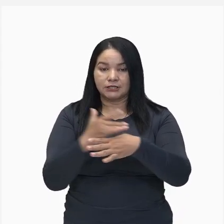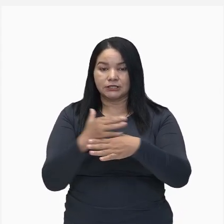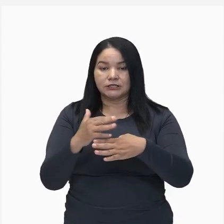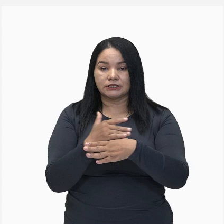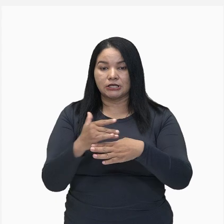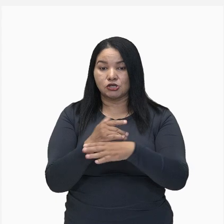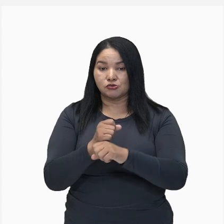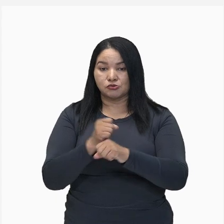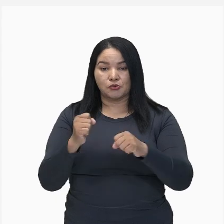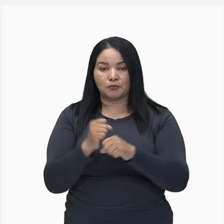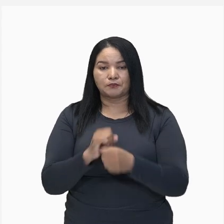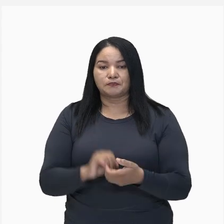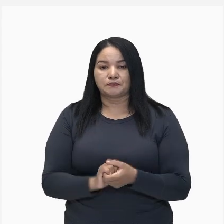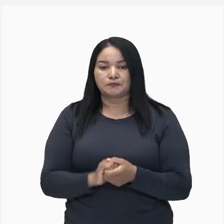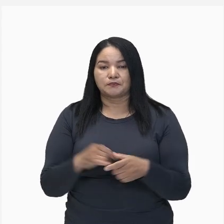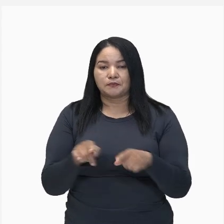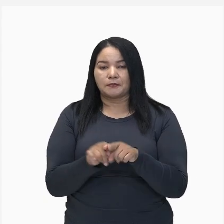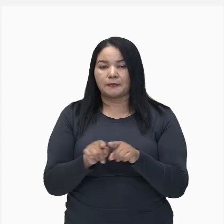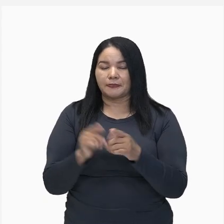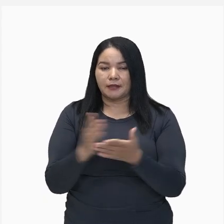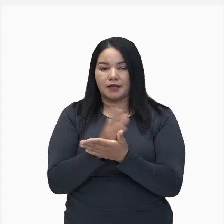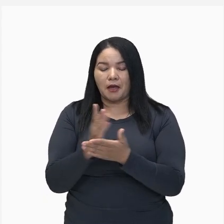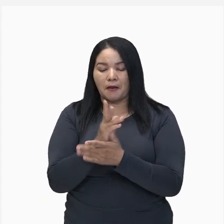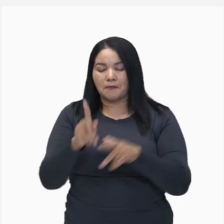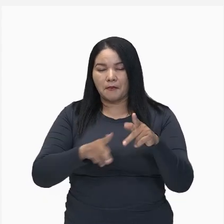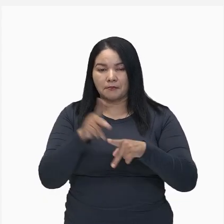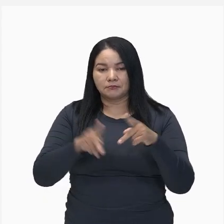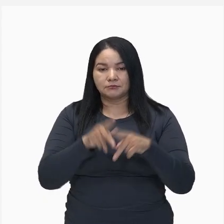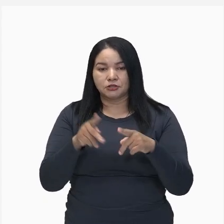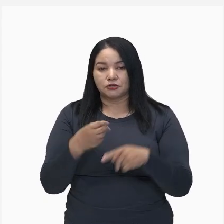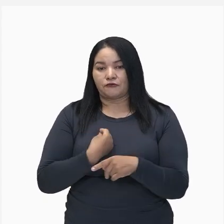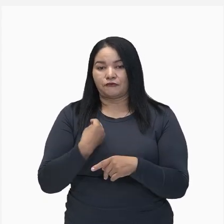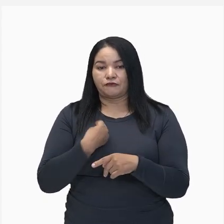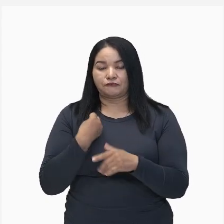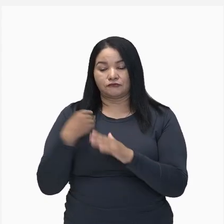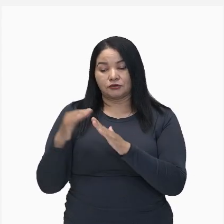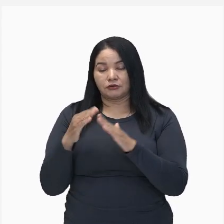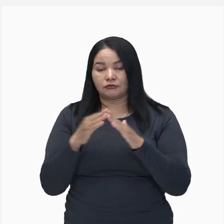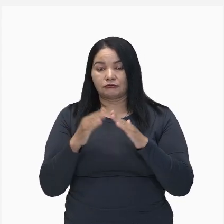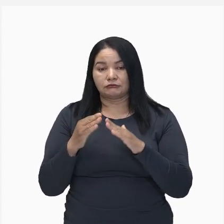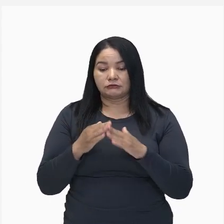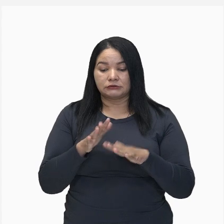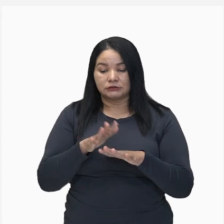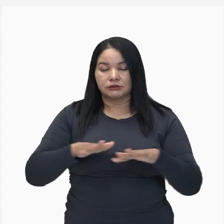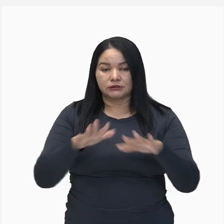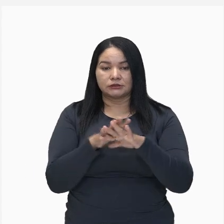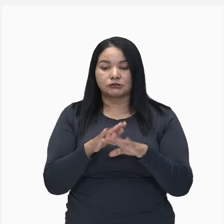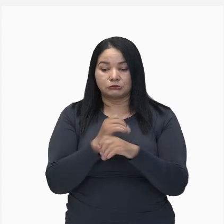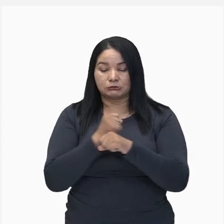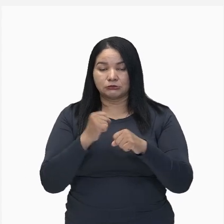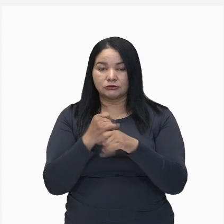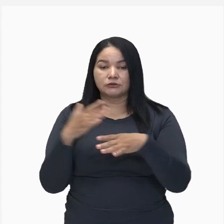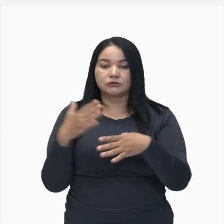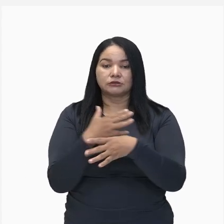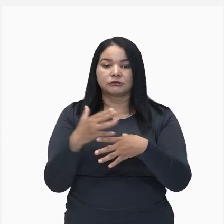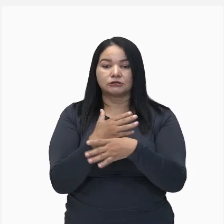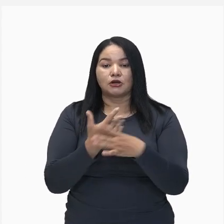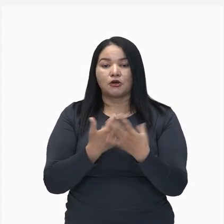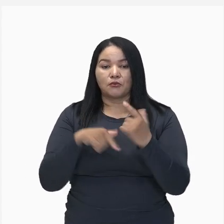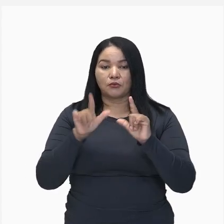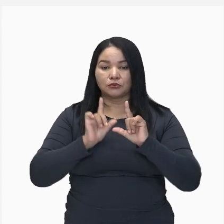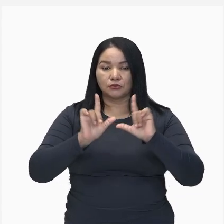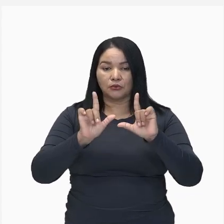urbanas, ok? A maior parte da população vive em áreas urbanas, especialmente em grandes cidades como